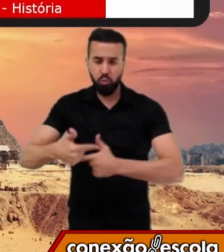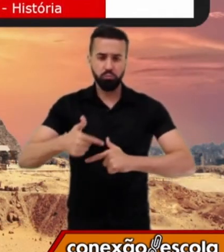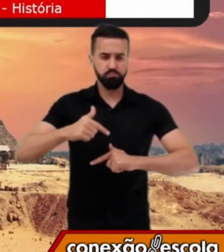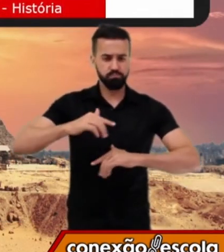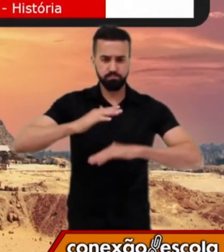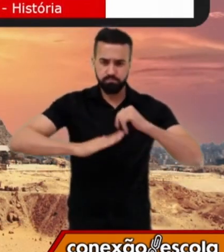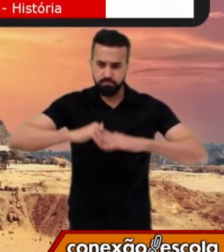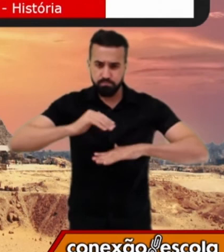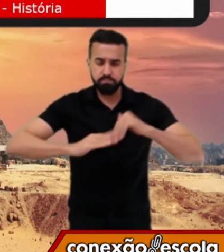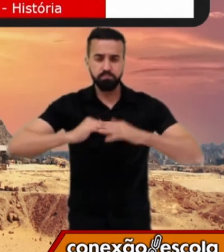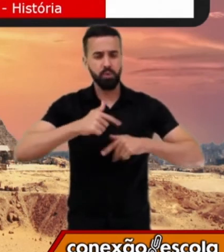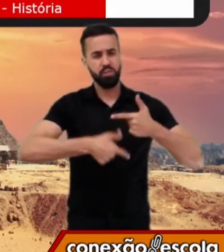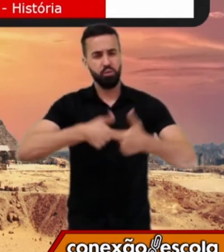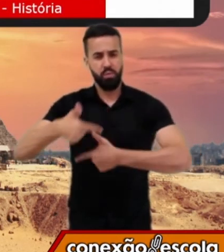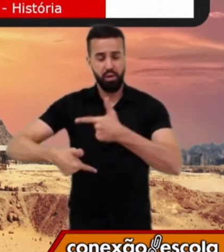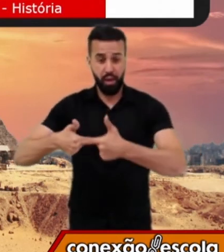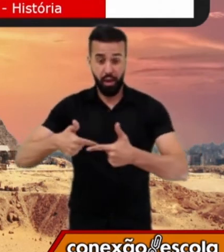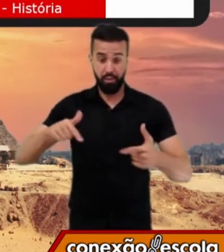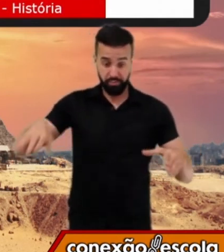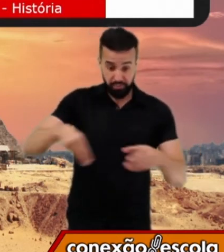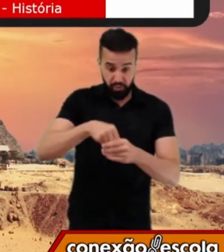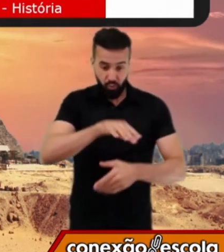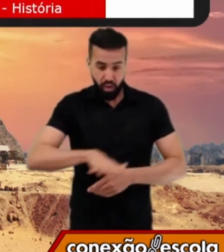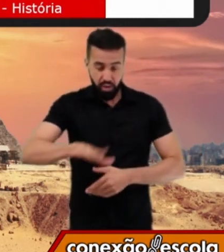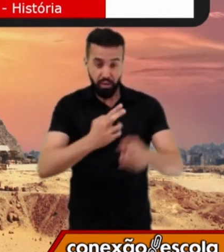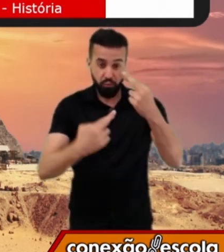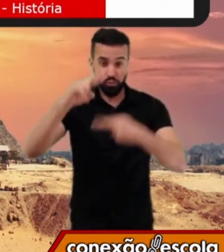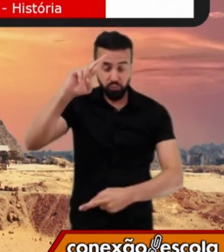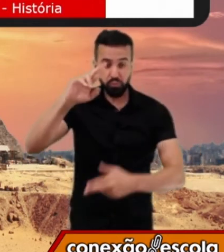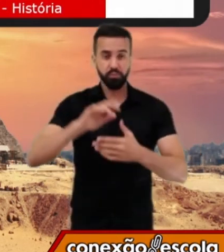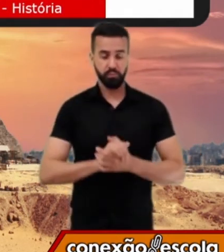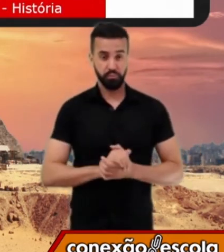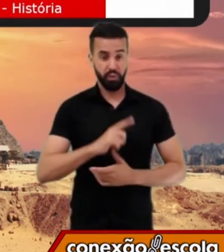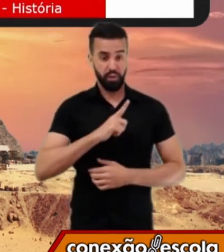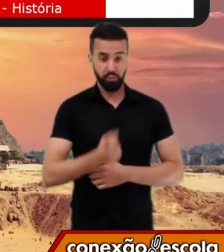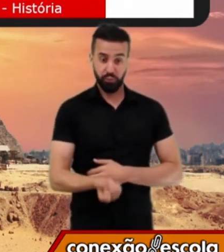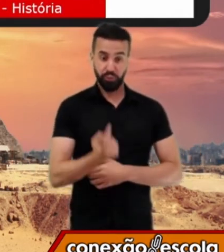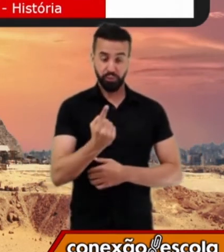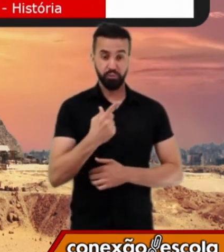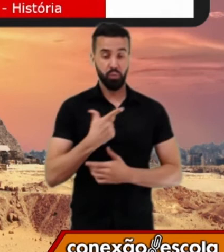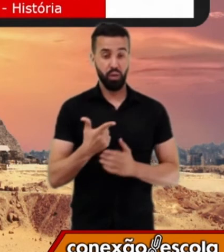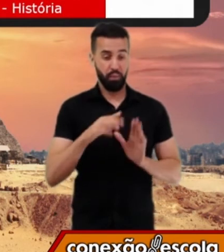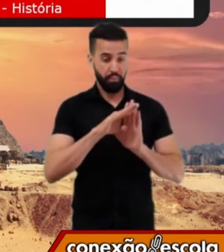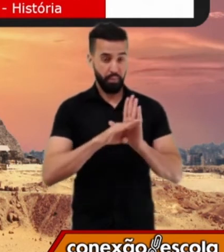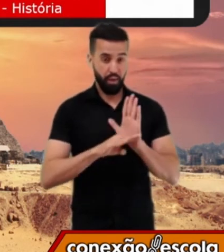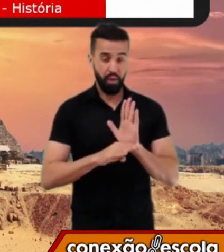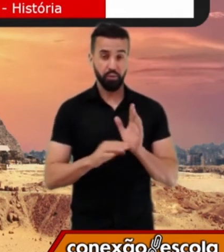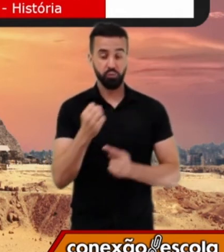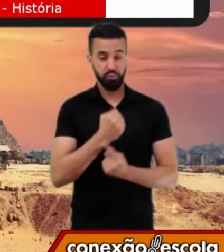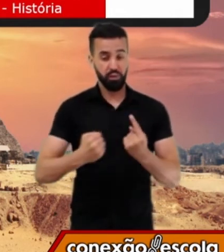desse contexto da Revolução Industrial, nós temos o surgimento das doutrinas socialistas,